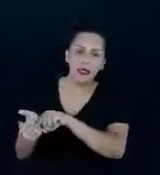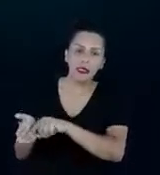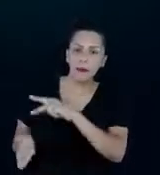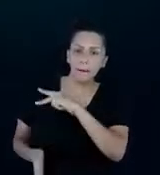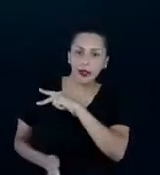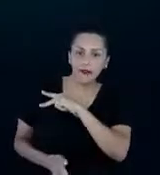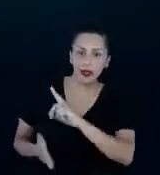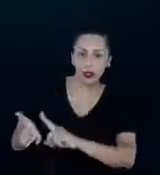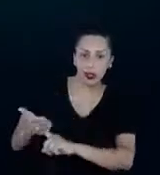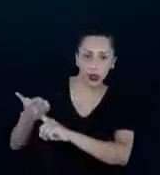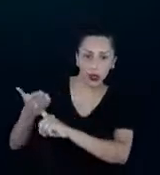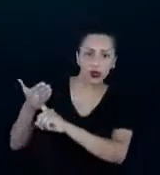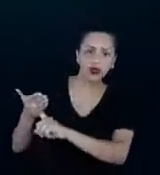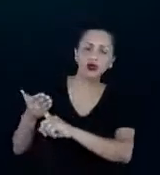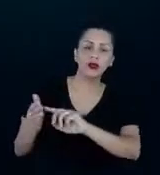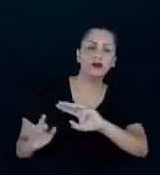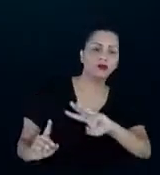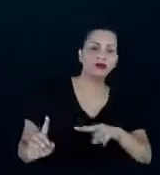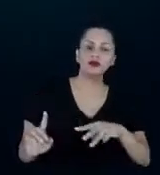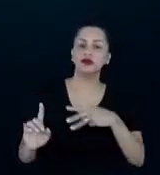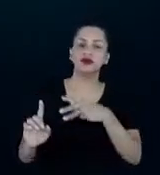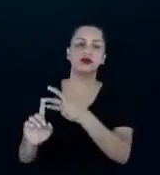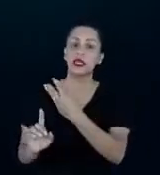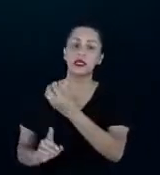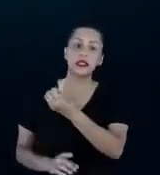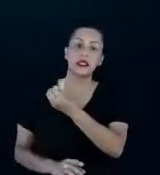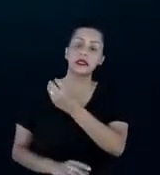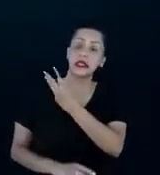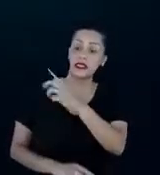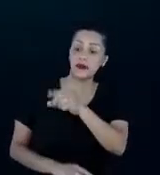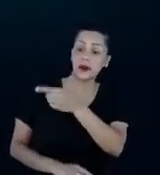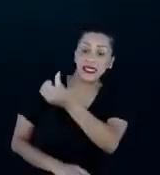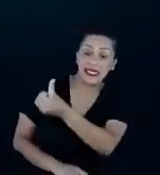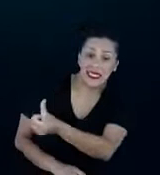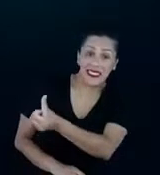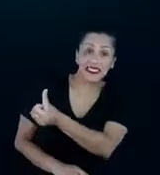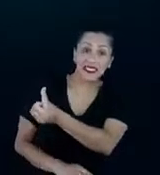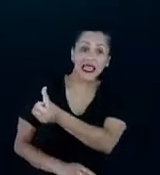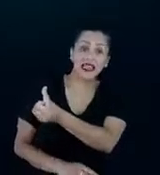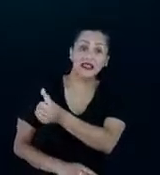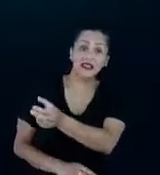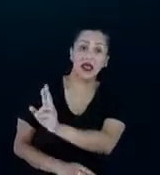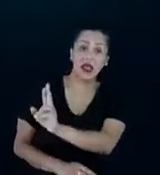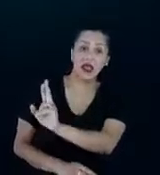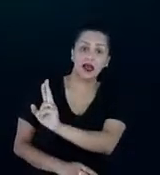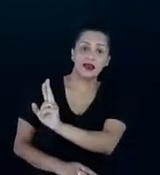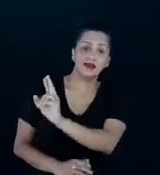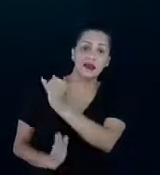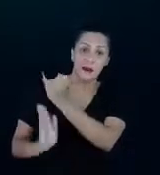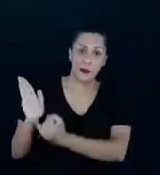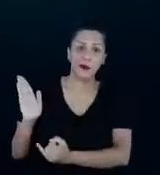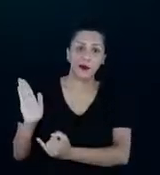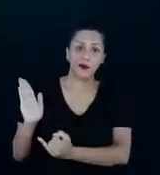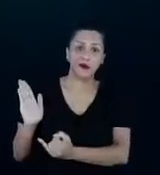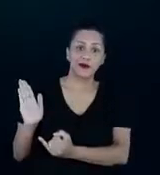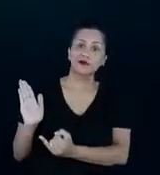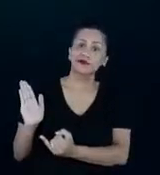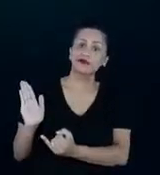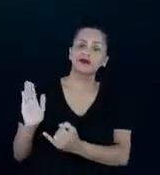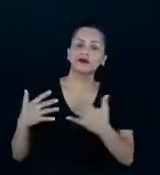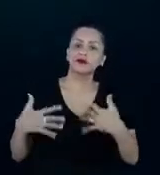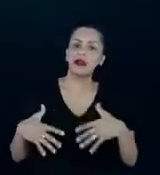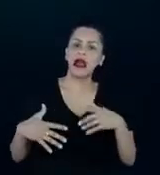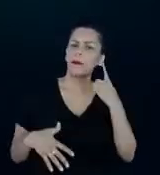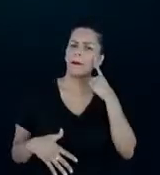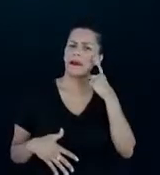ele gera 3,6 reais de impostos. Ou seja, não é despesa investir em pesquisa tecnológica. Isso é uma coisa que